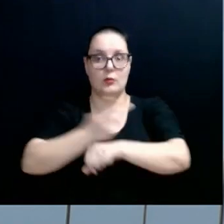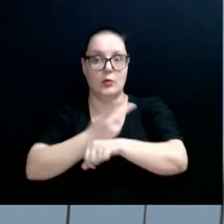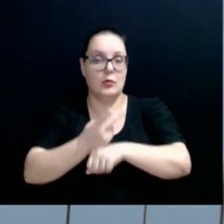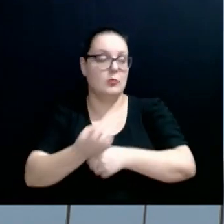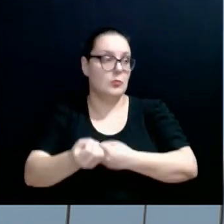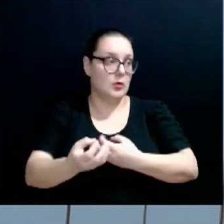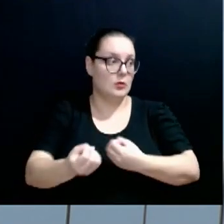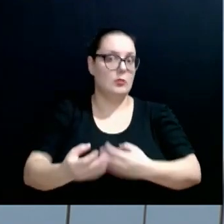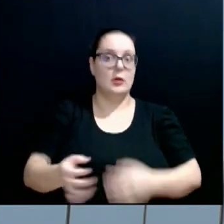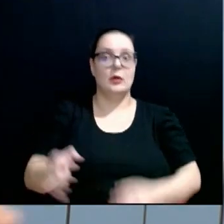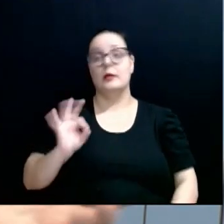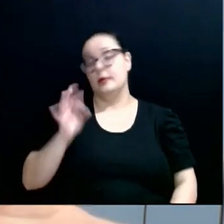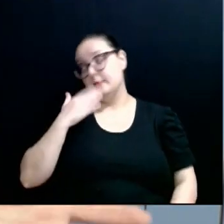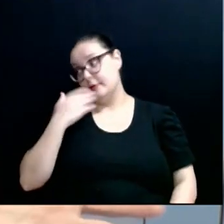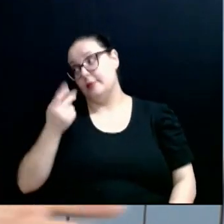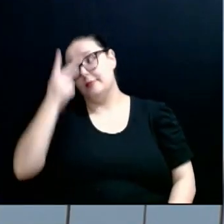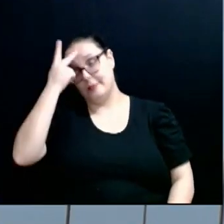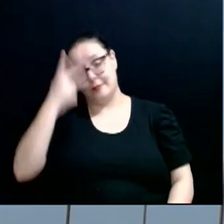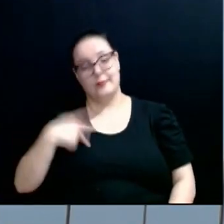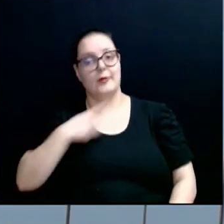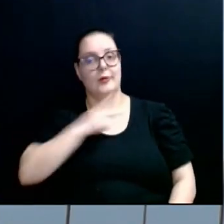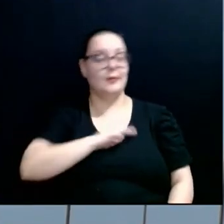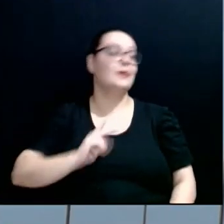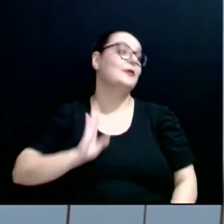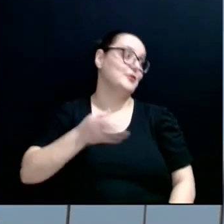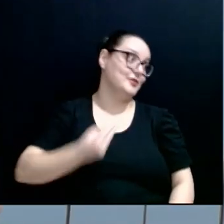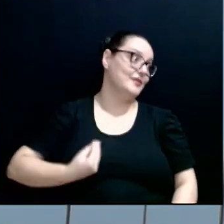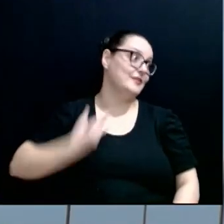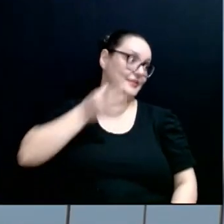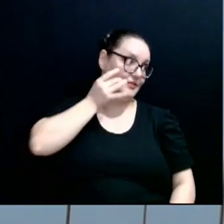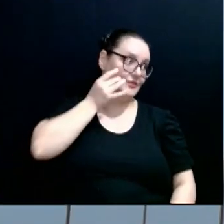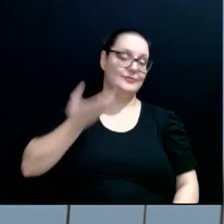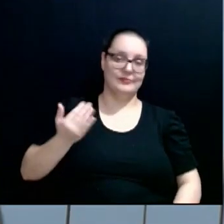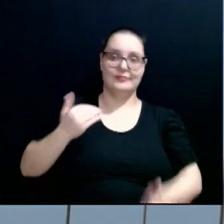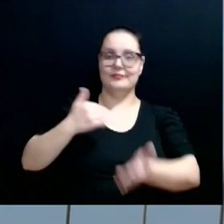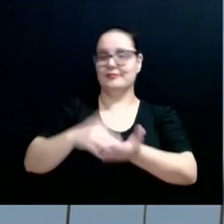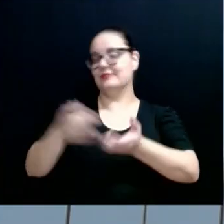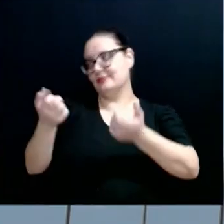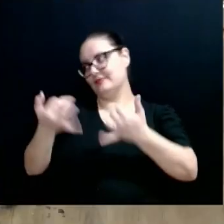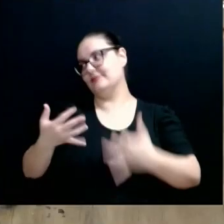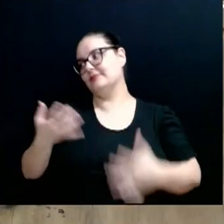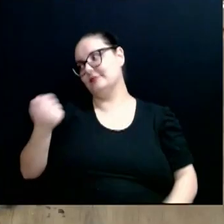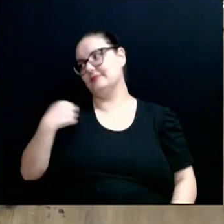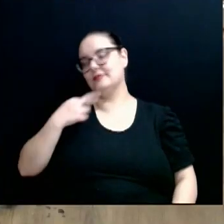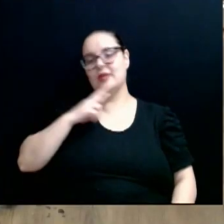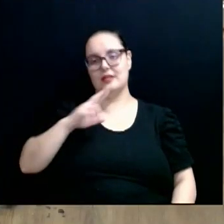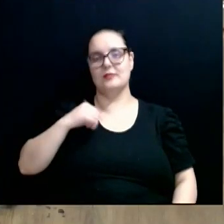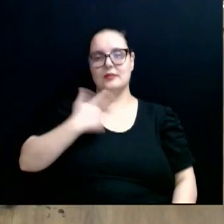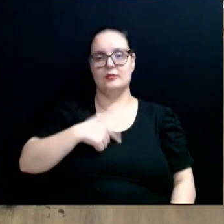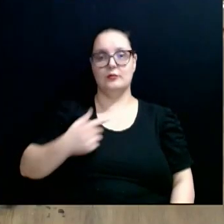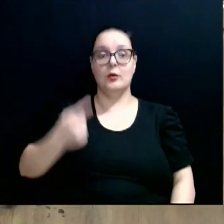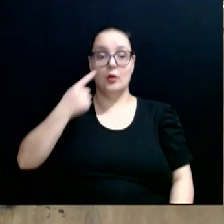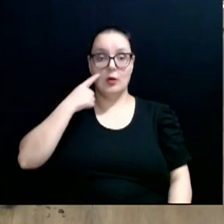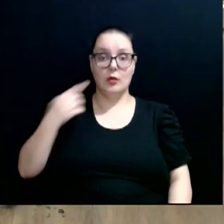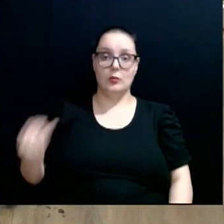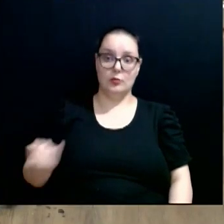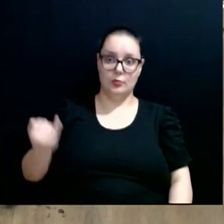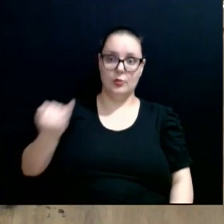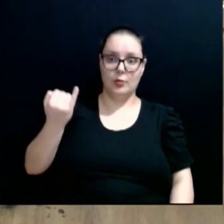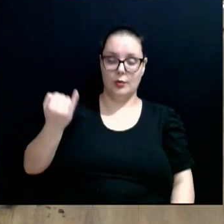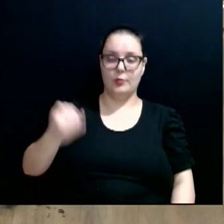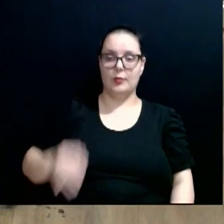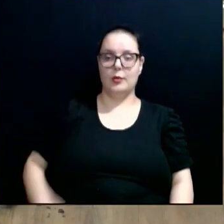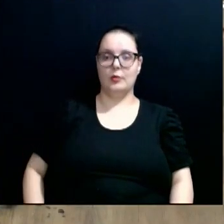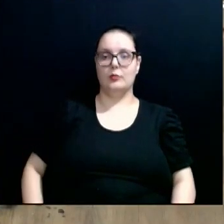melhor do que o presidente da INDEC, né? O secretário está aqui para estar nos respondendo. Olha, muito importante as suas perguntas,